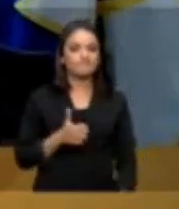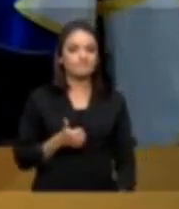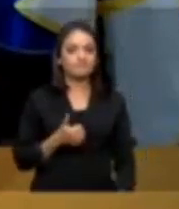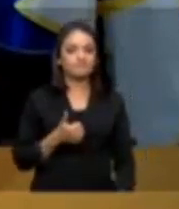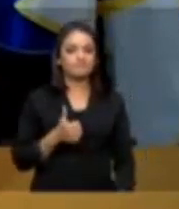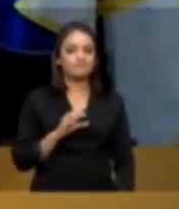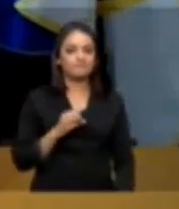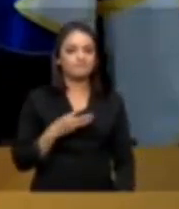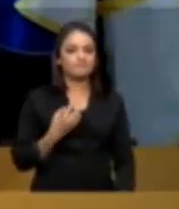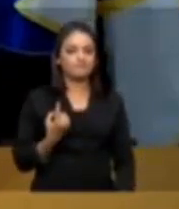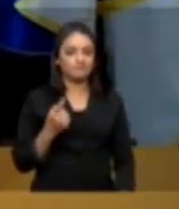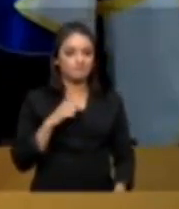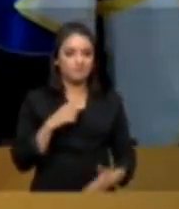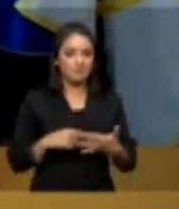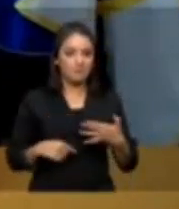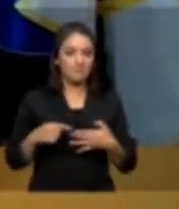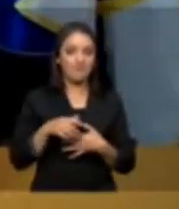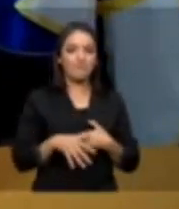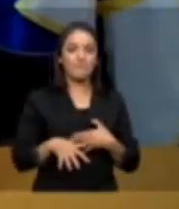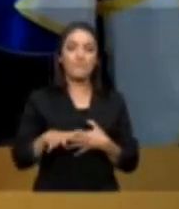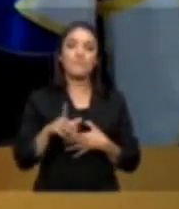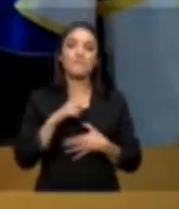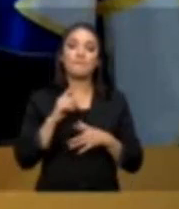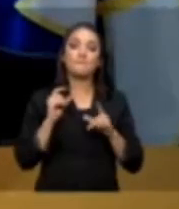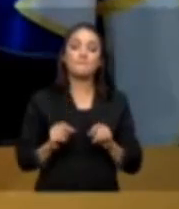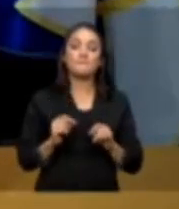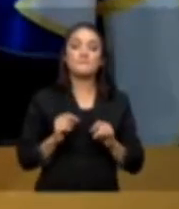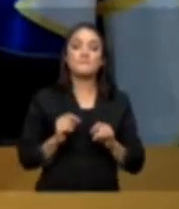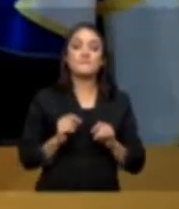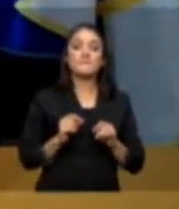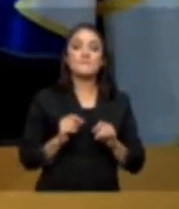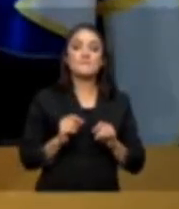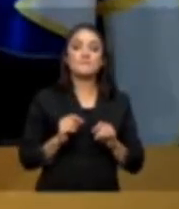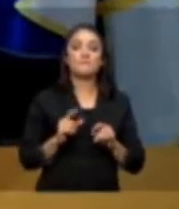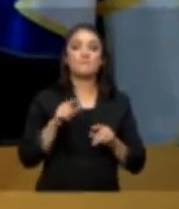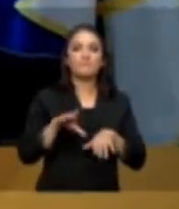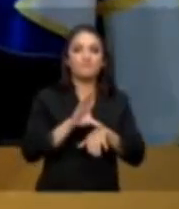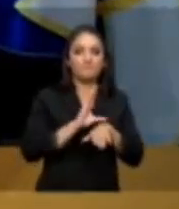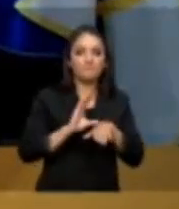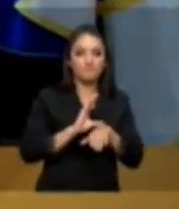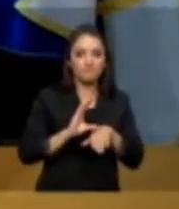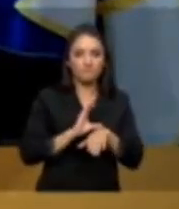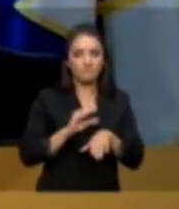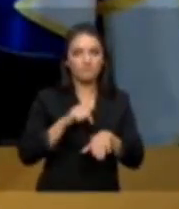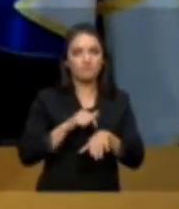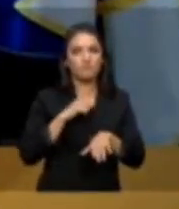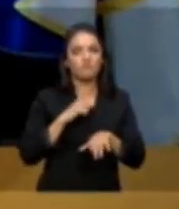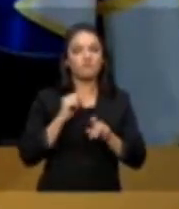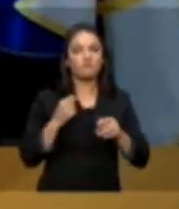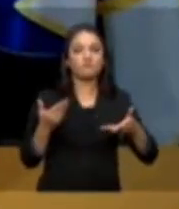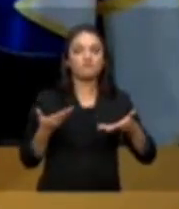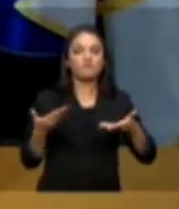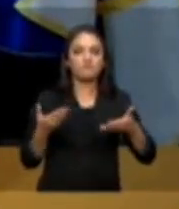geral, que leva à definição do Estatuto Jurídico Constitucional das relações de